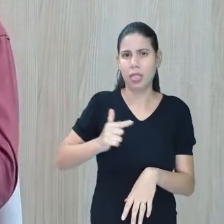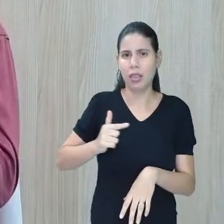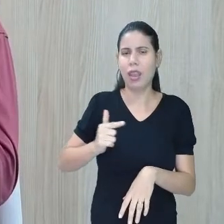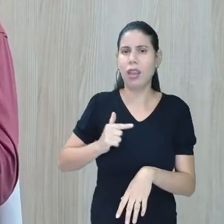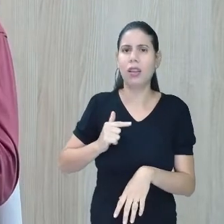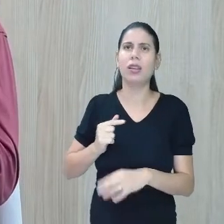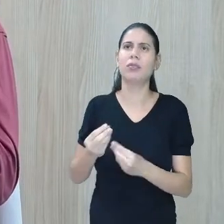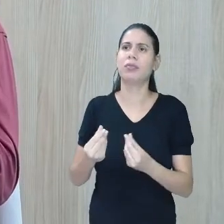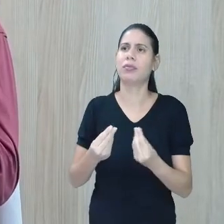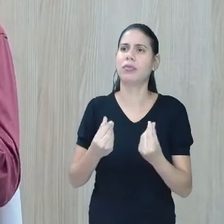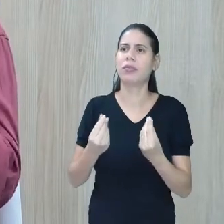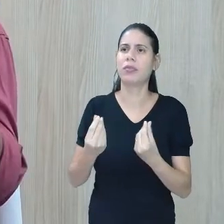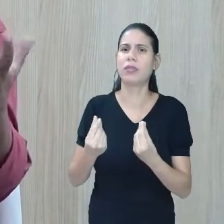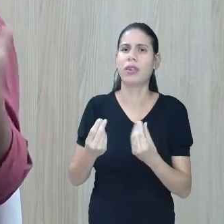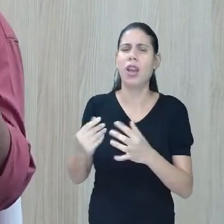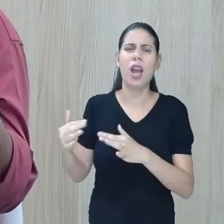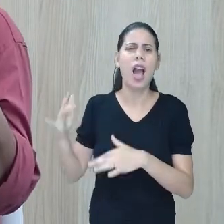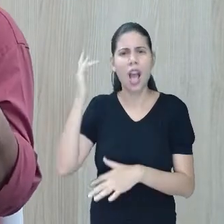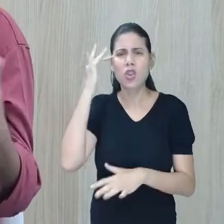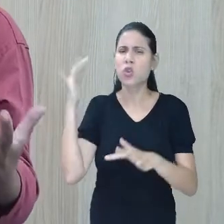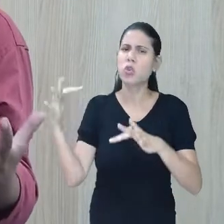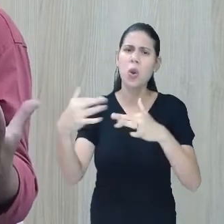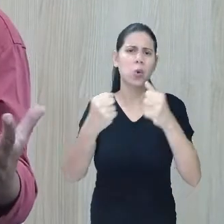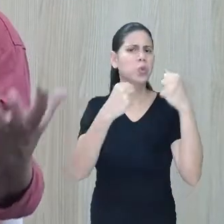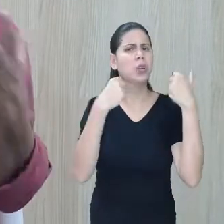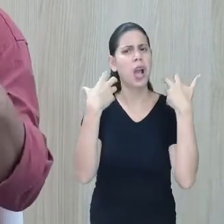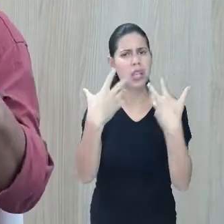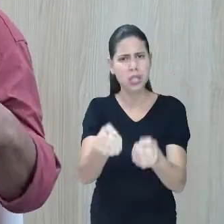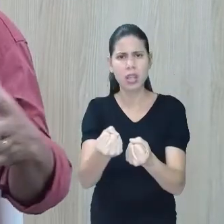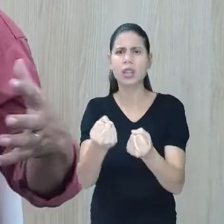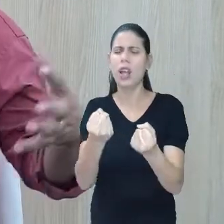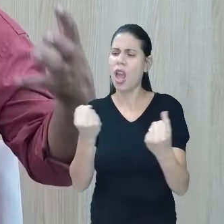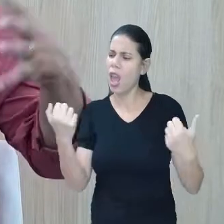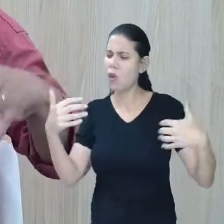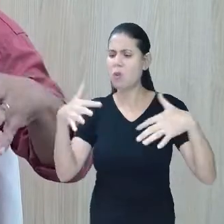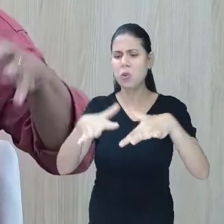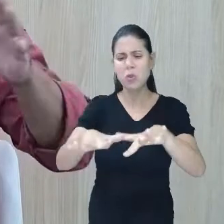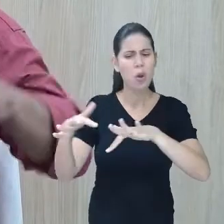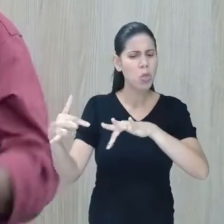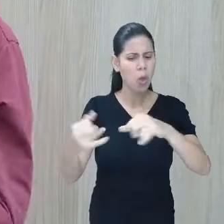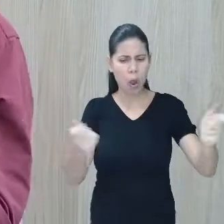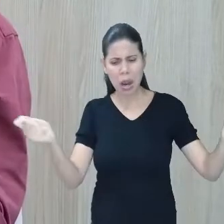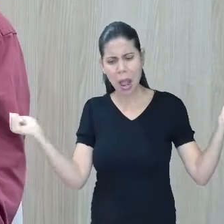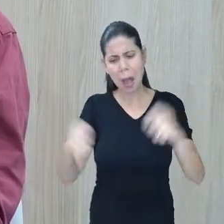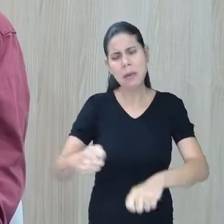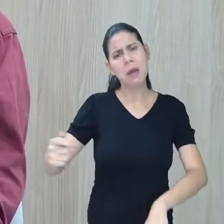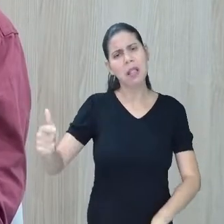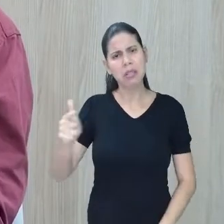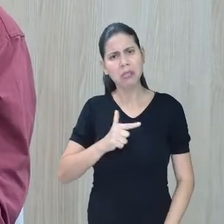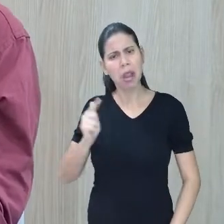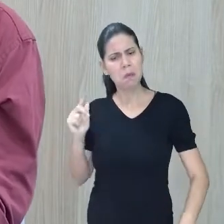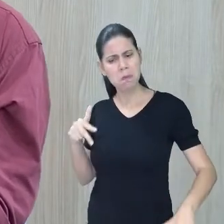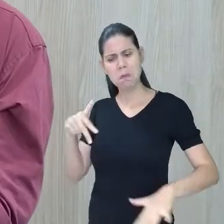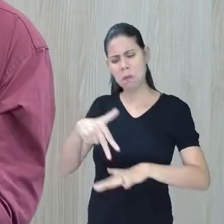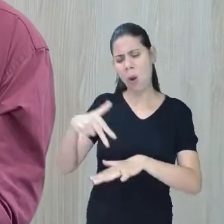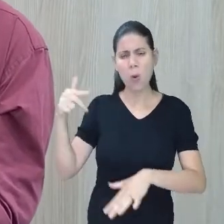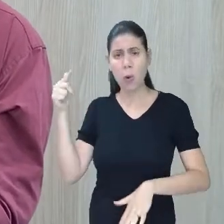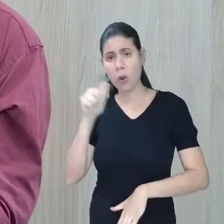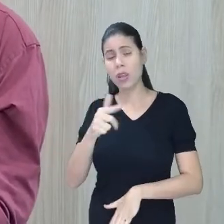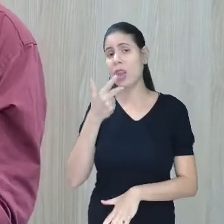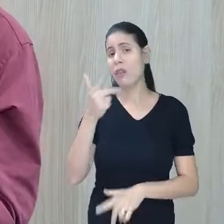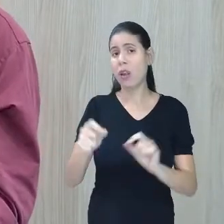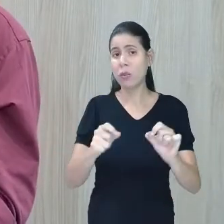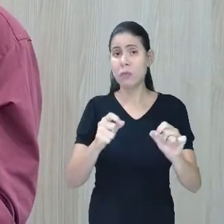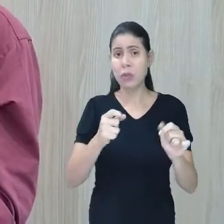uma... Todo mundo é aceito. É um projeto de inclusão. Todo mundo é capaz de chegar. Eu sempre falo que o problema